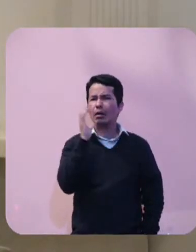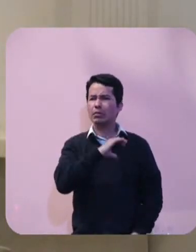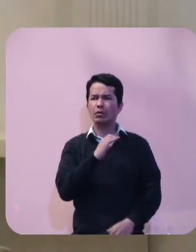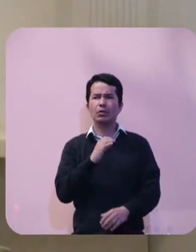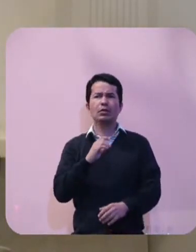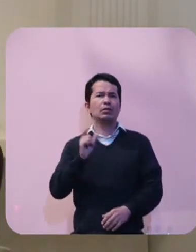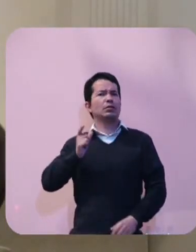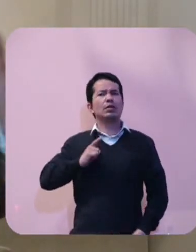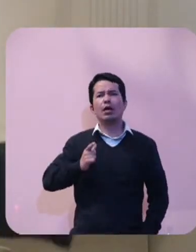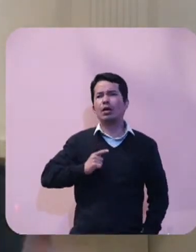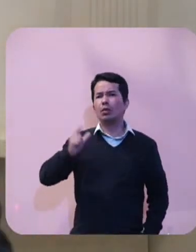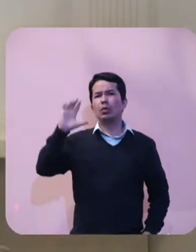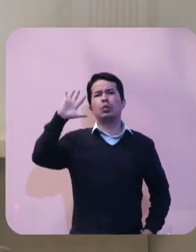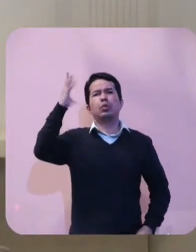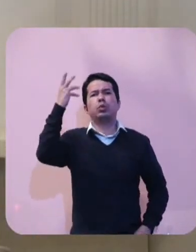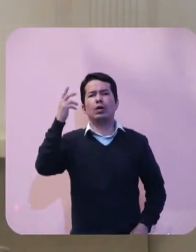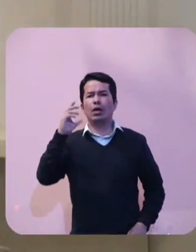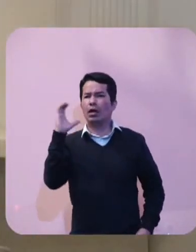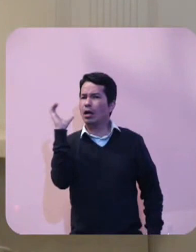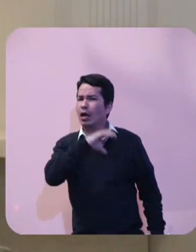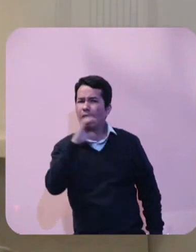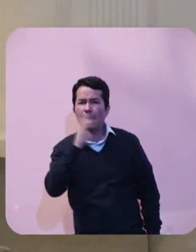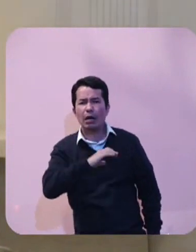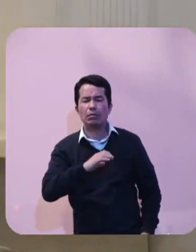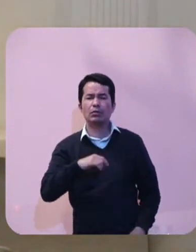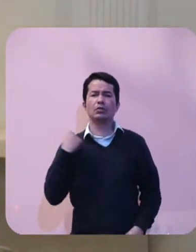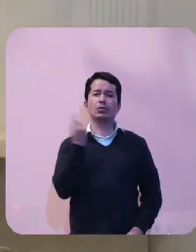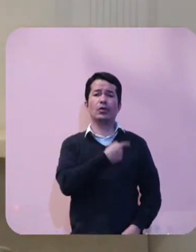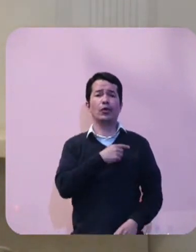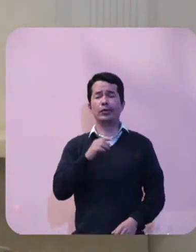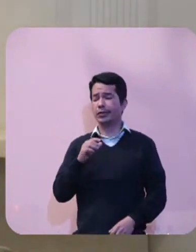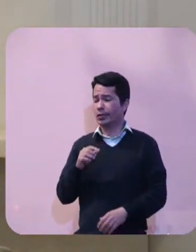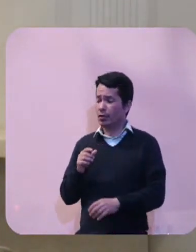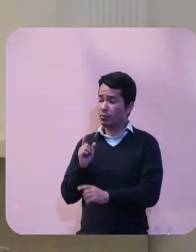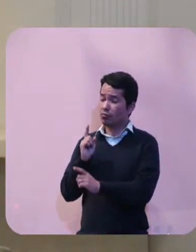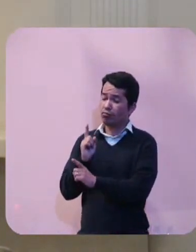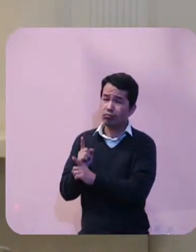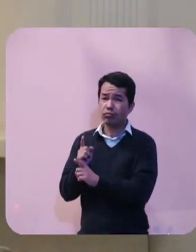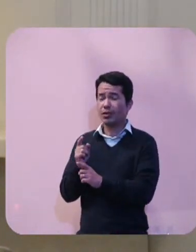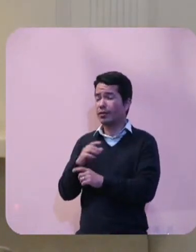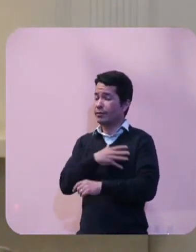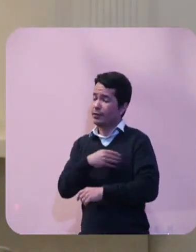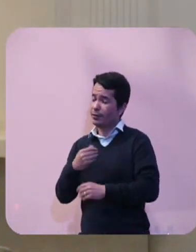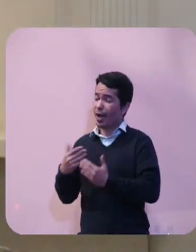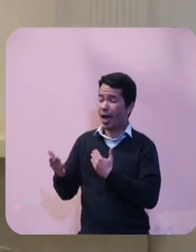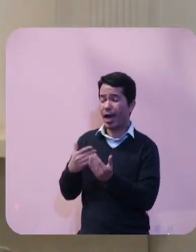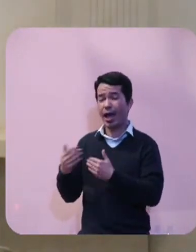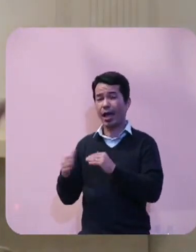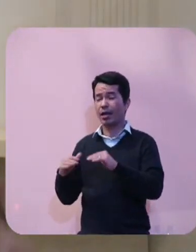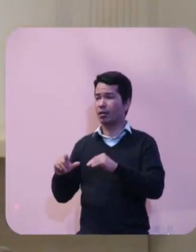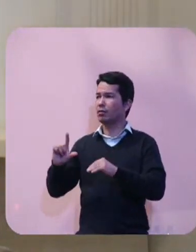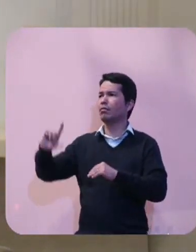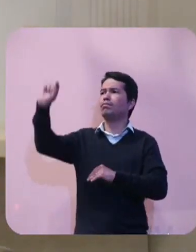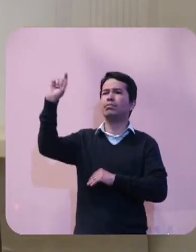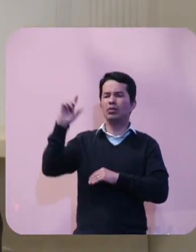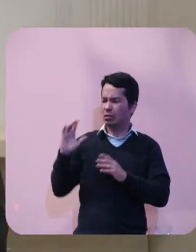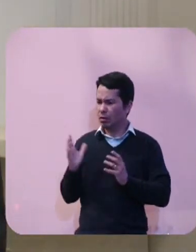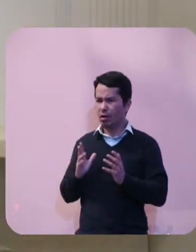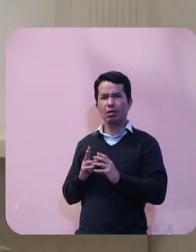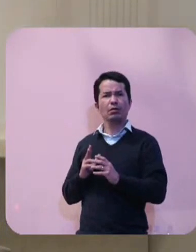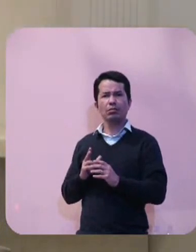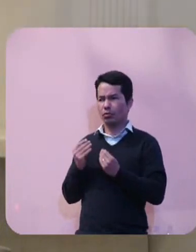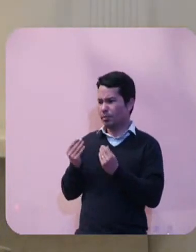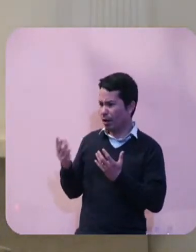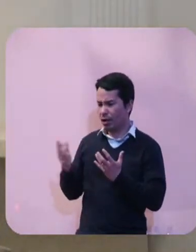intensamente do que é necessário apenas, que se tornaria impossível tratar o coração